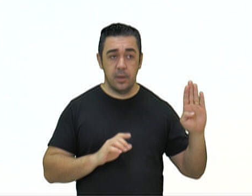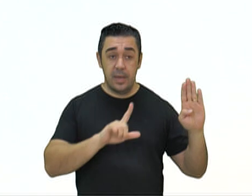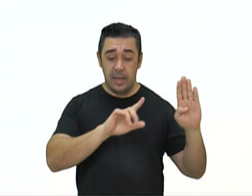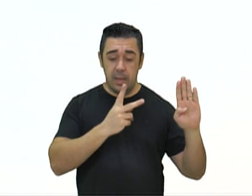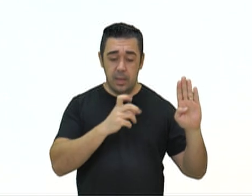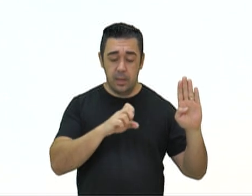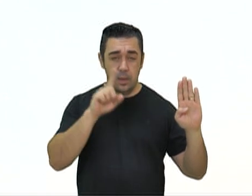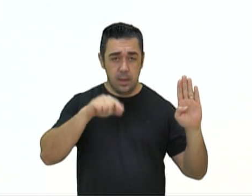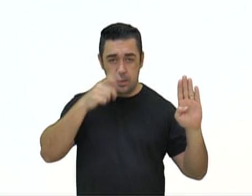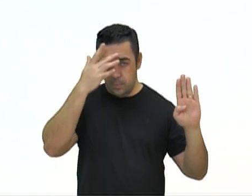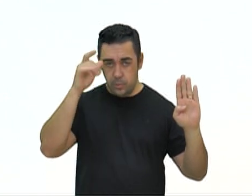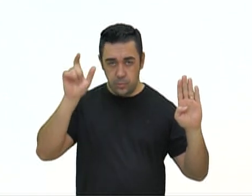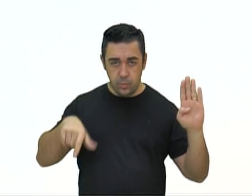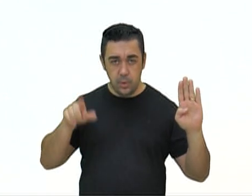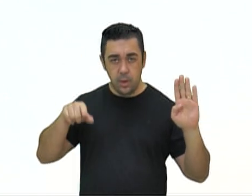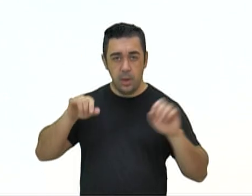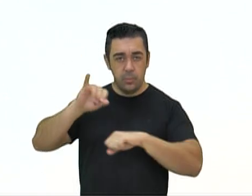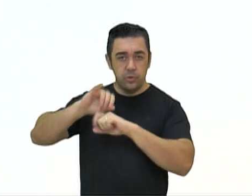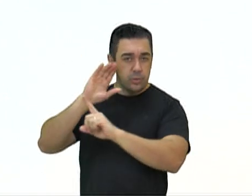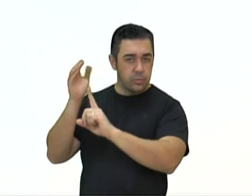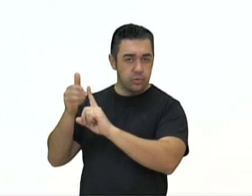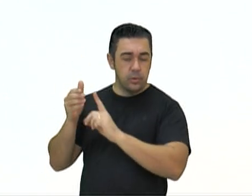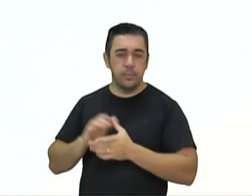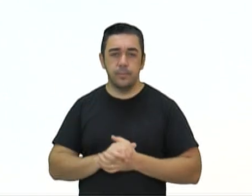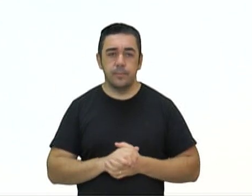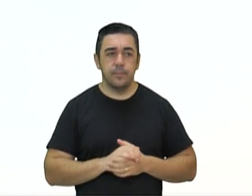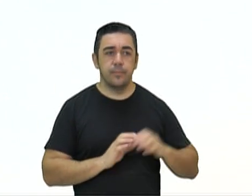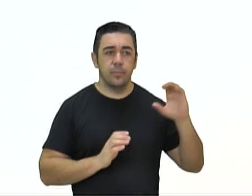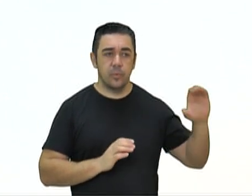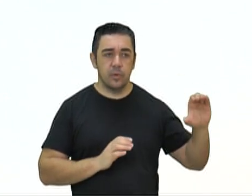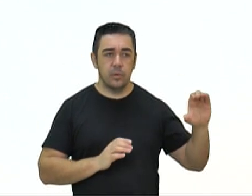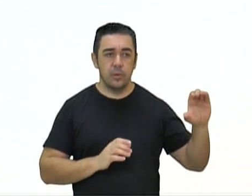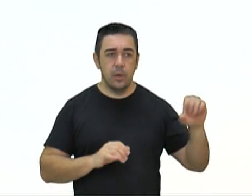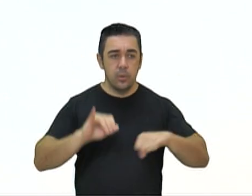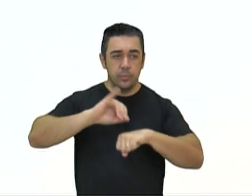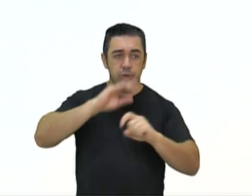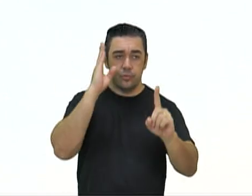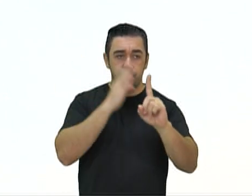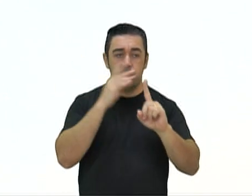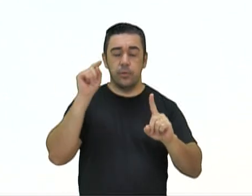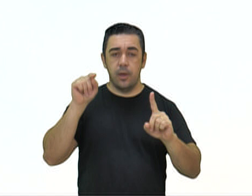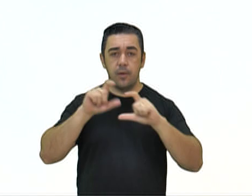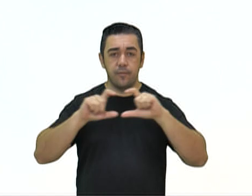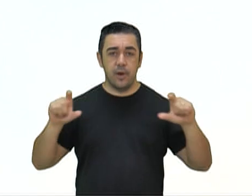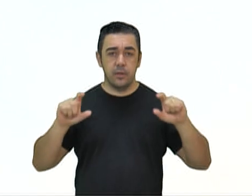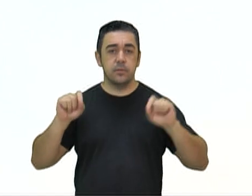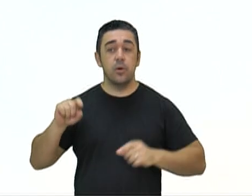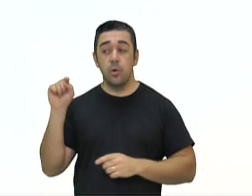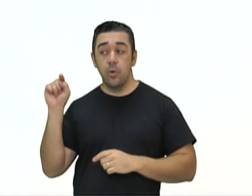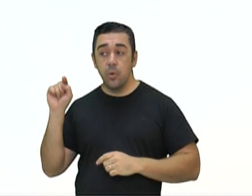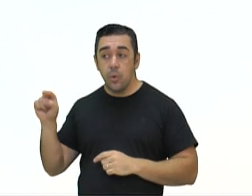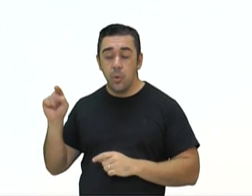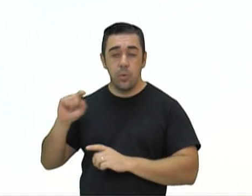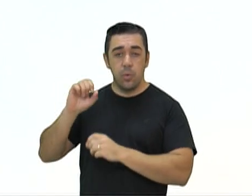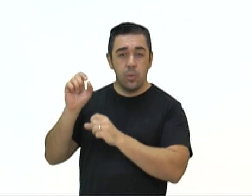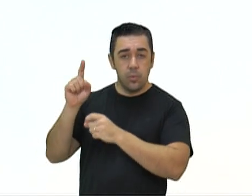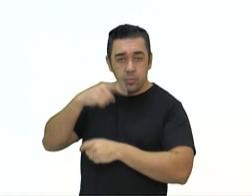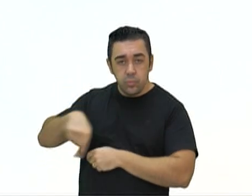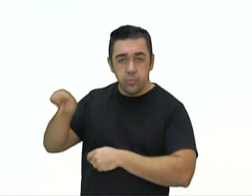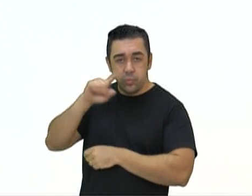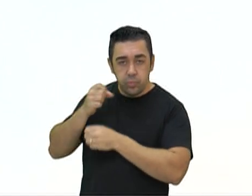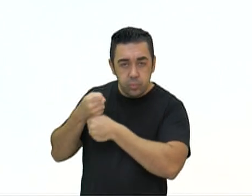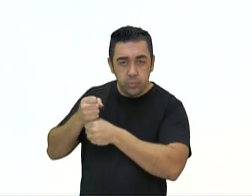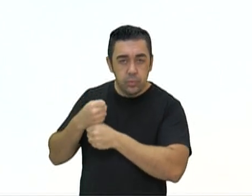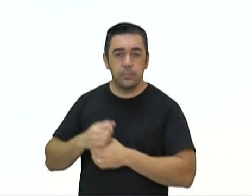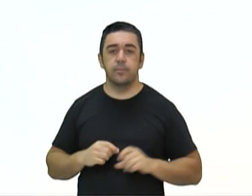portanto, é objeto indireto? C, o objeto direto nessa frase é o moinho? D,